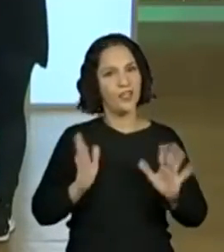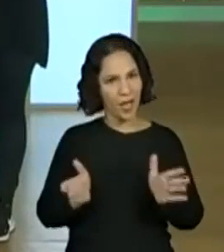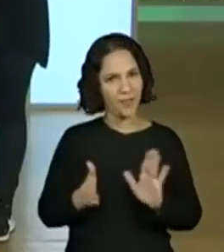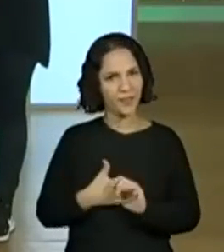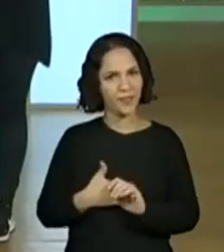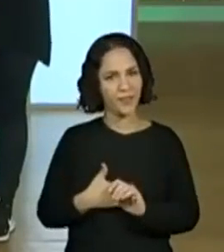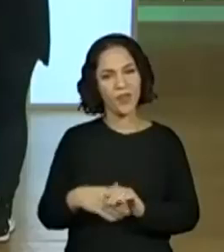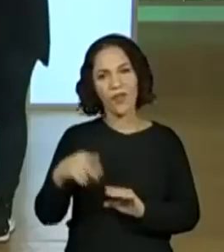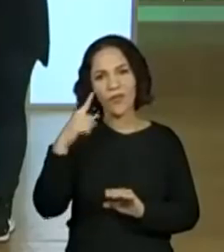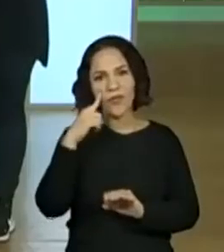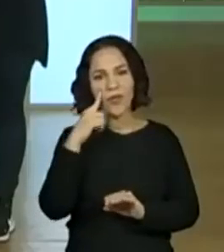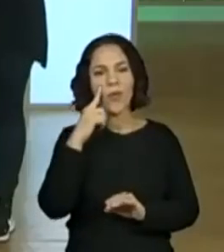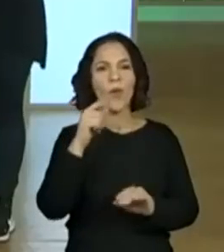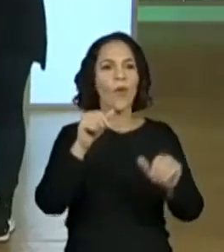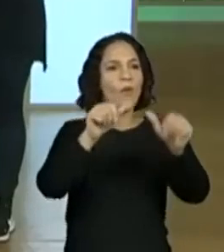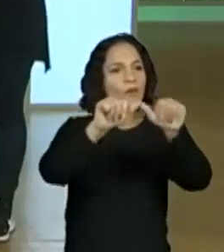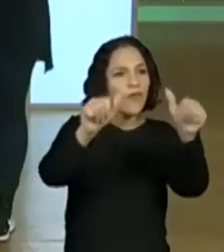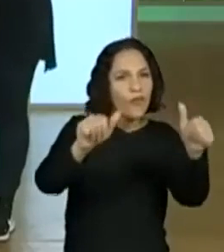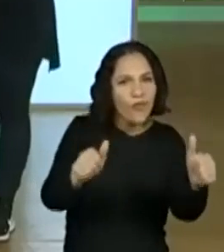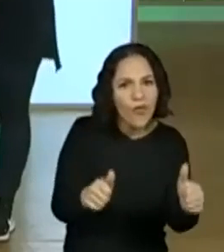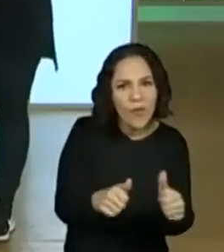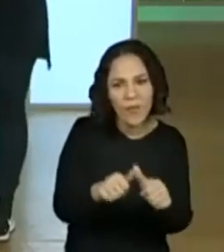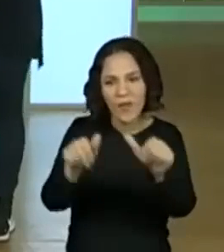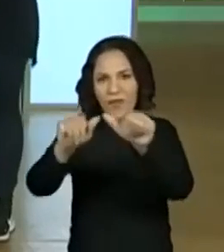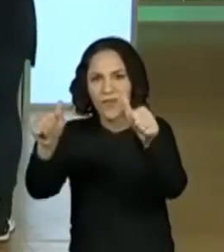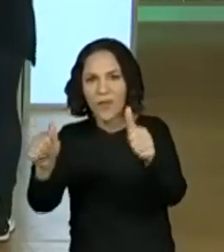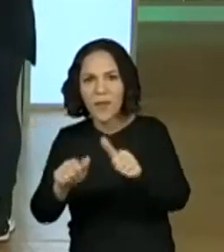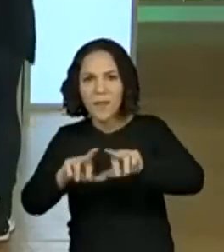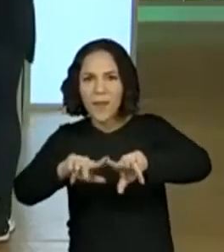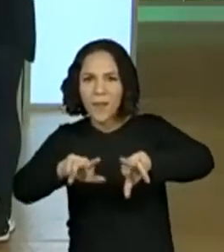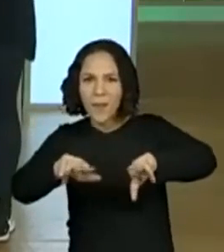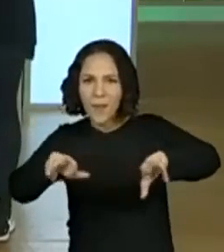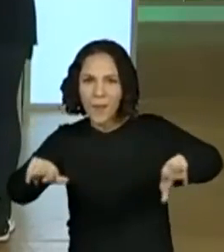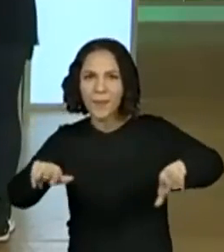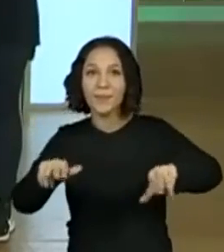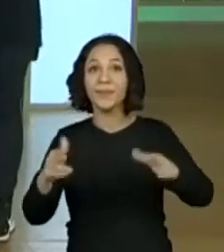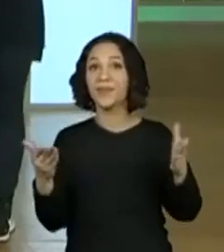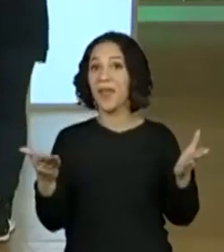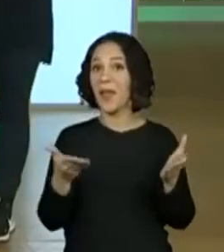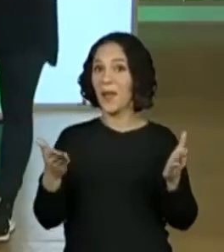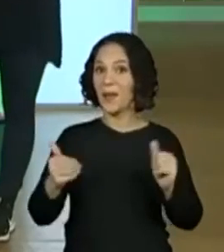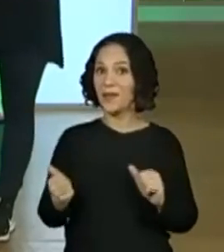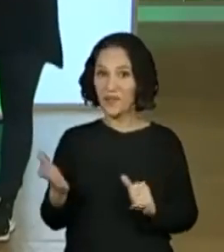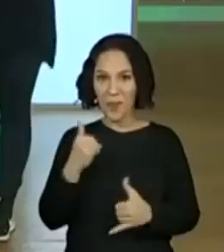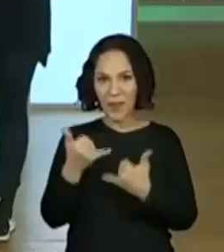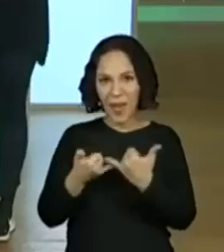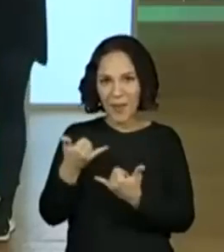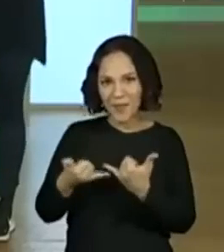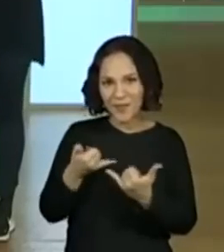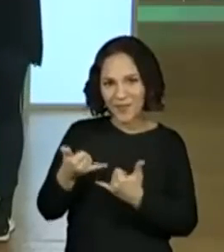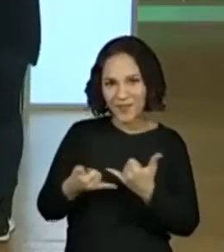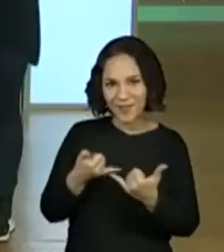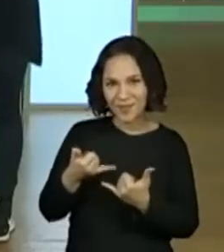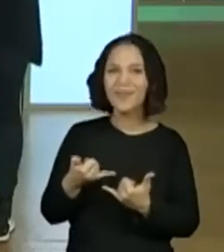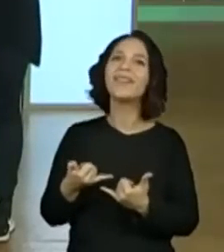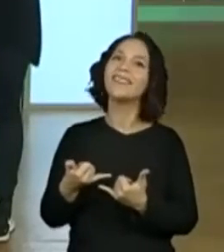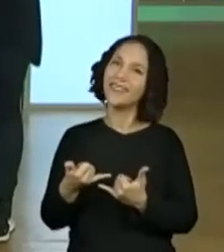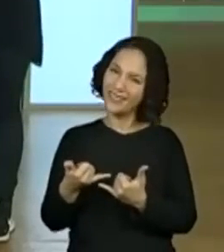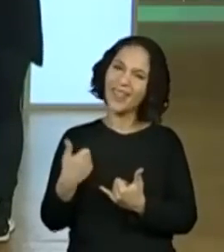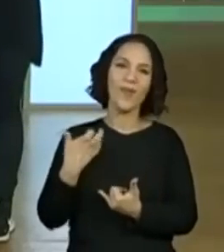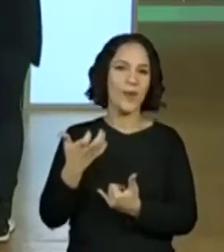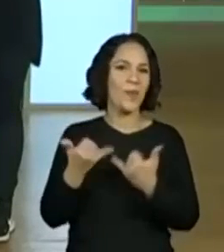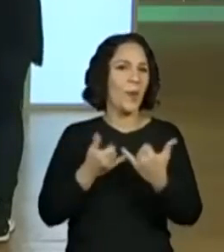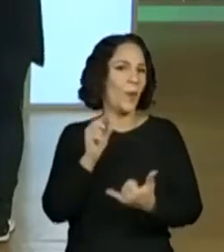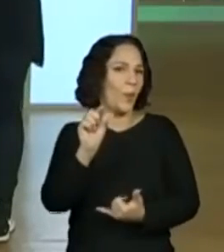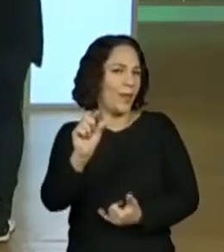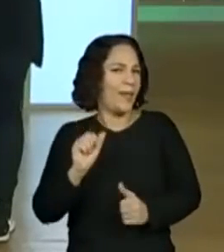para as figuras, certo? E agora a gente vai brincar um